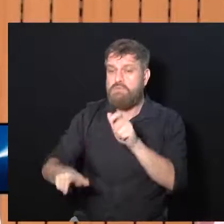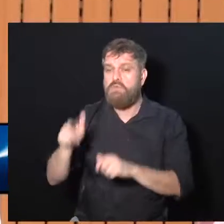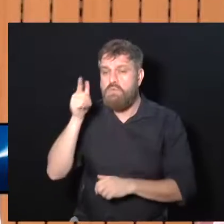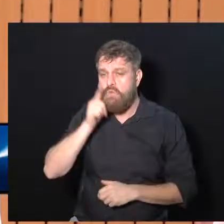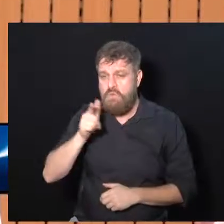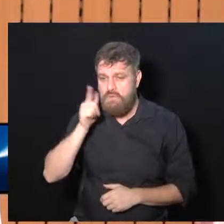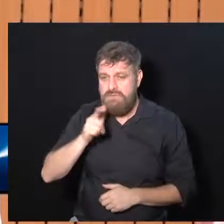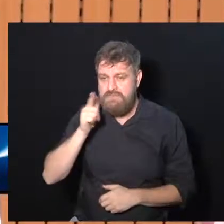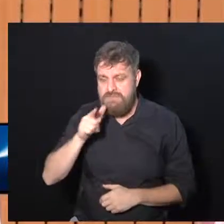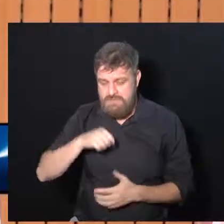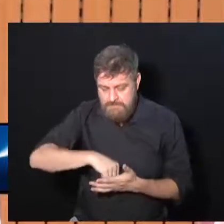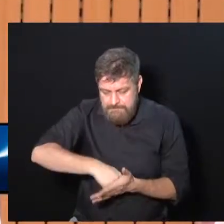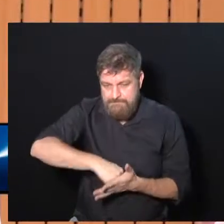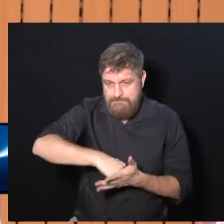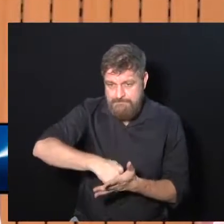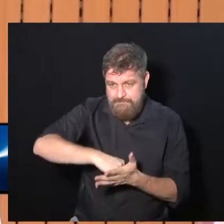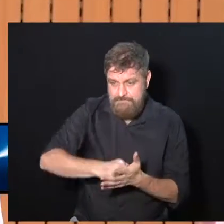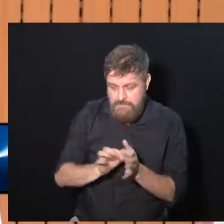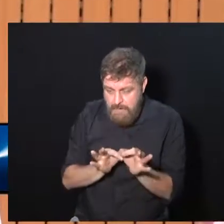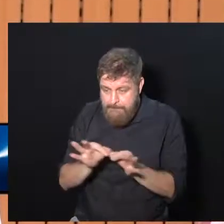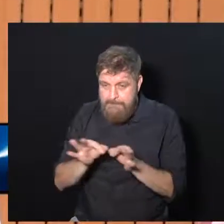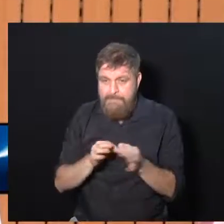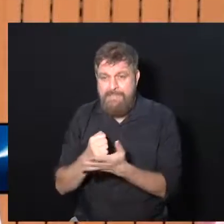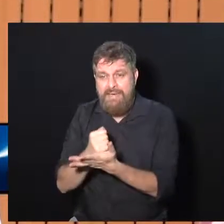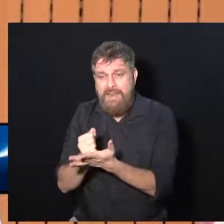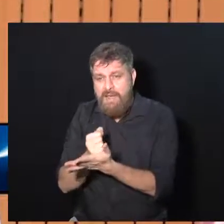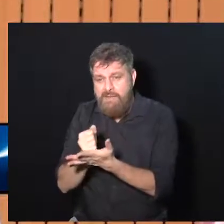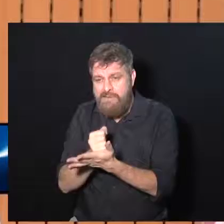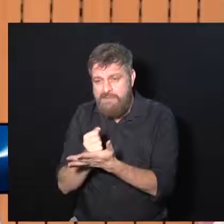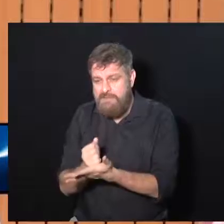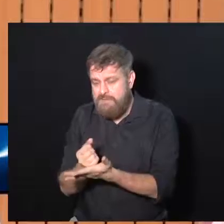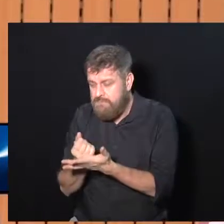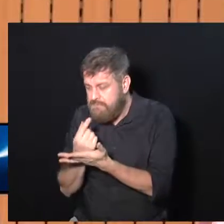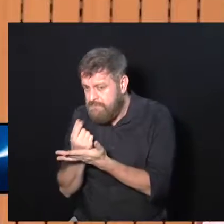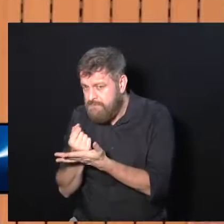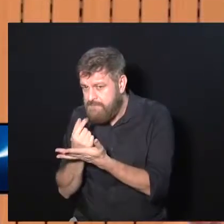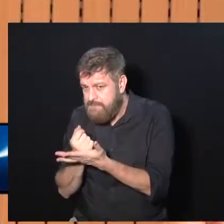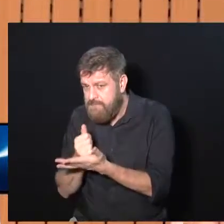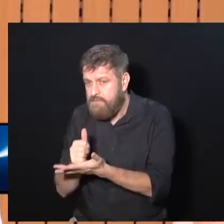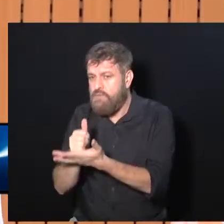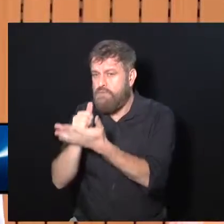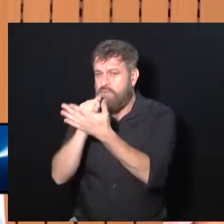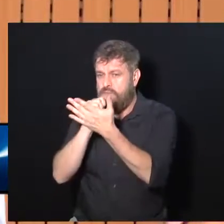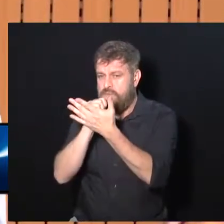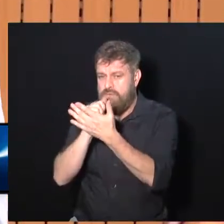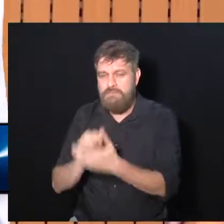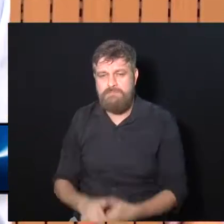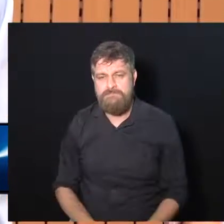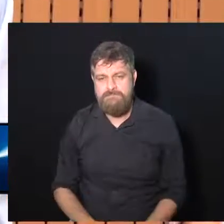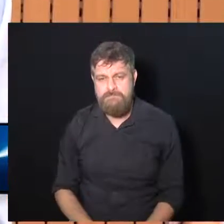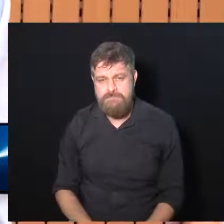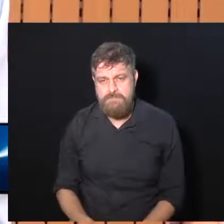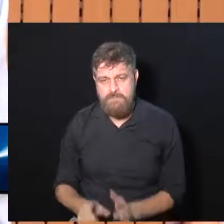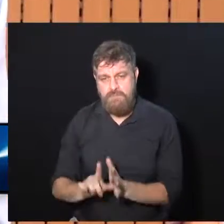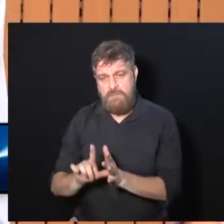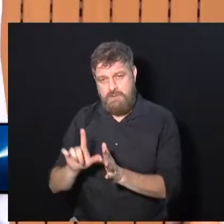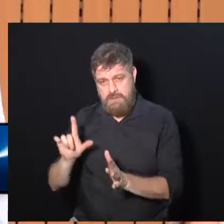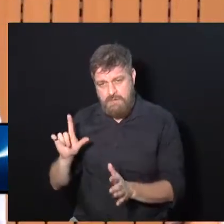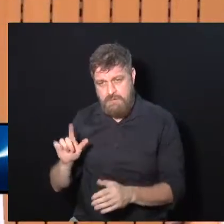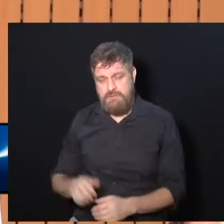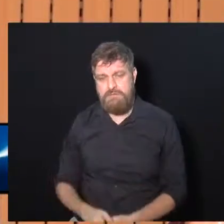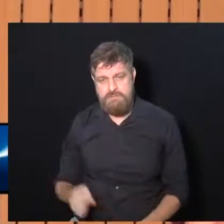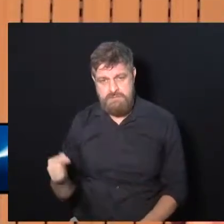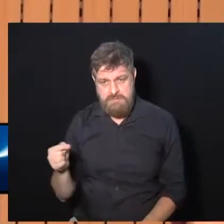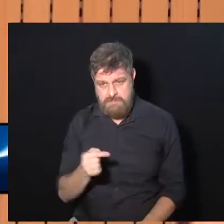à população, né, que possa fazer uso desses produtos. Antes de passar a palavra para